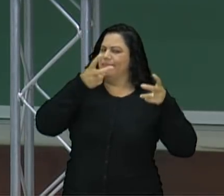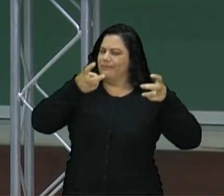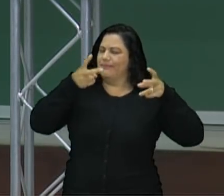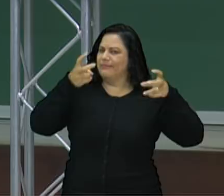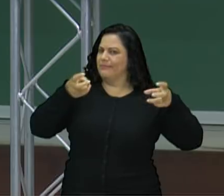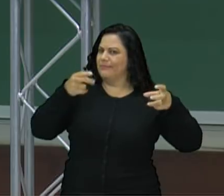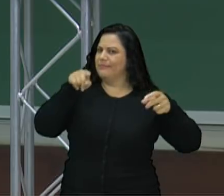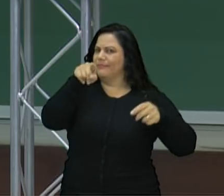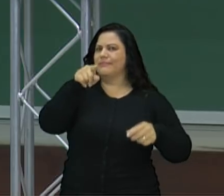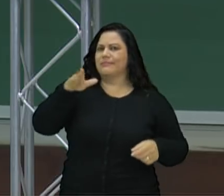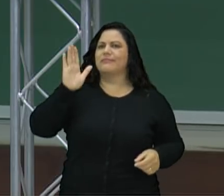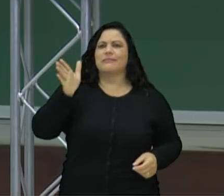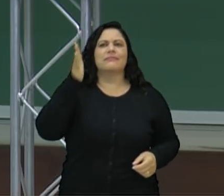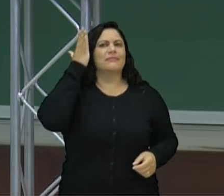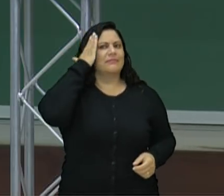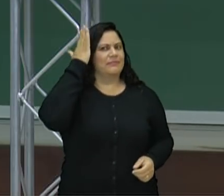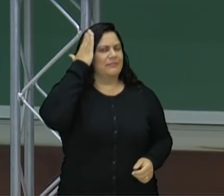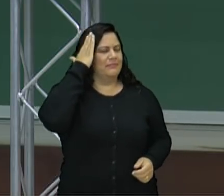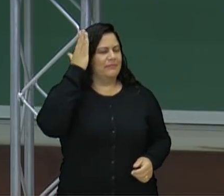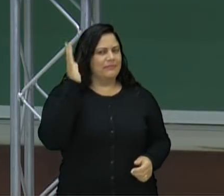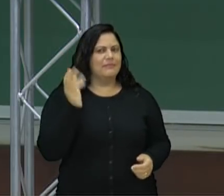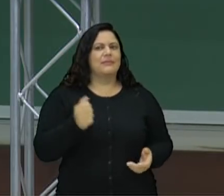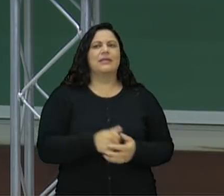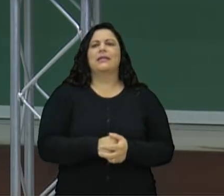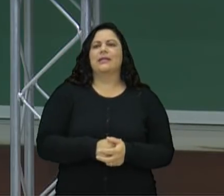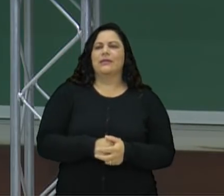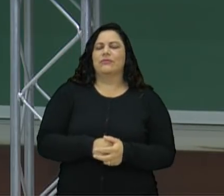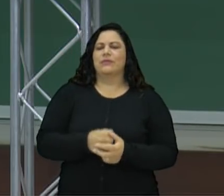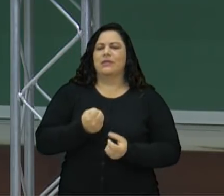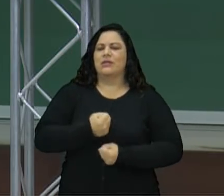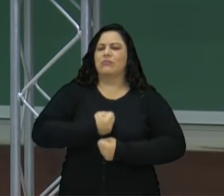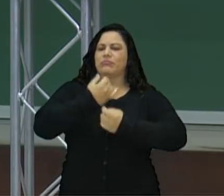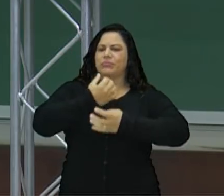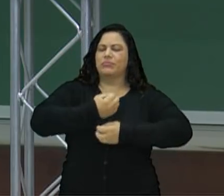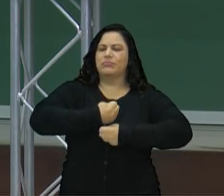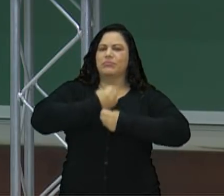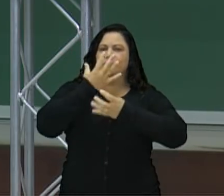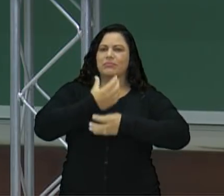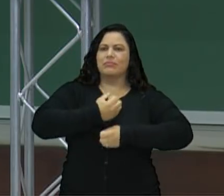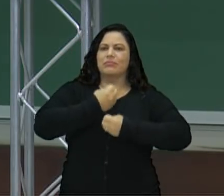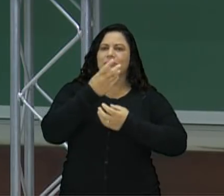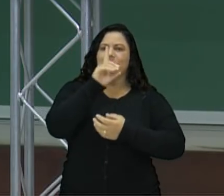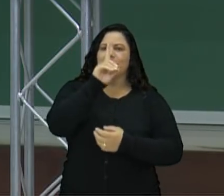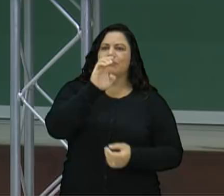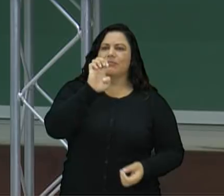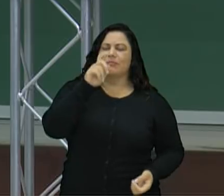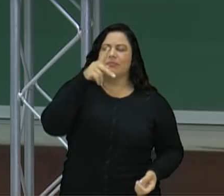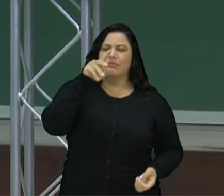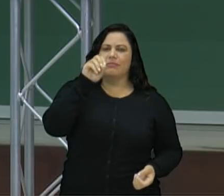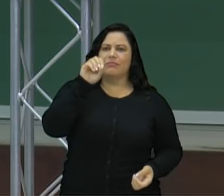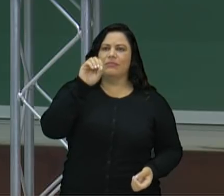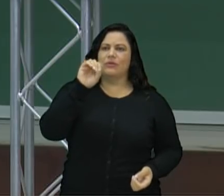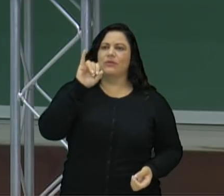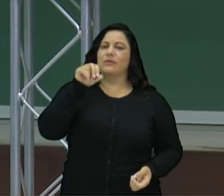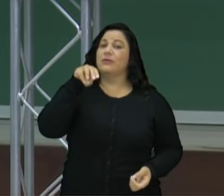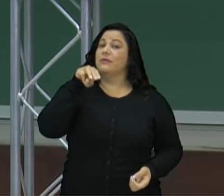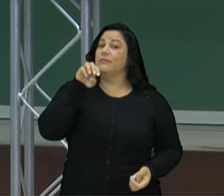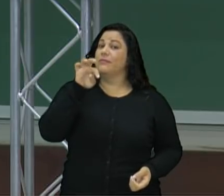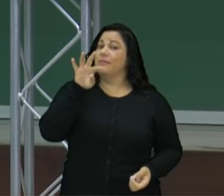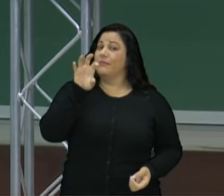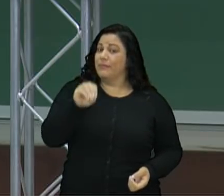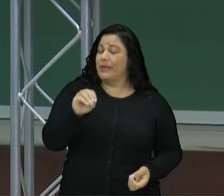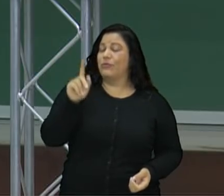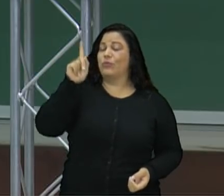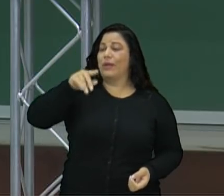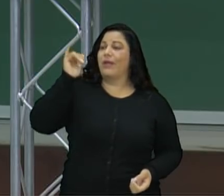também vocês já aprenderam que para depoimentos, né? Uma das características geralmente é trazer o narrador em primeira pessoa. Certo?